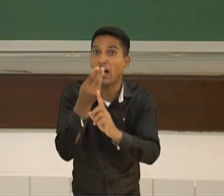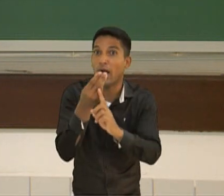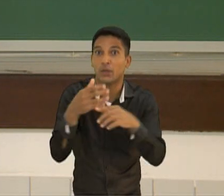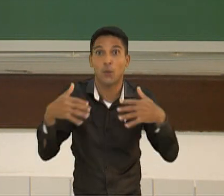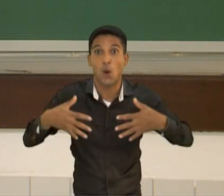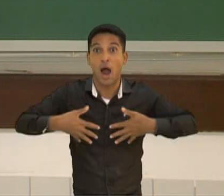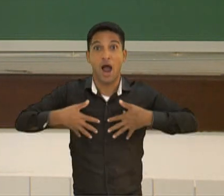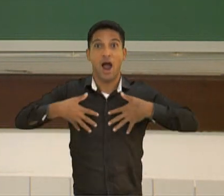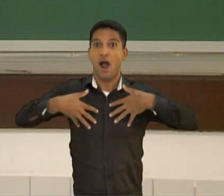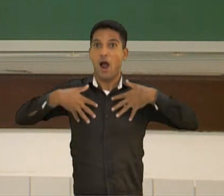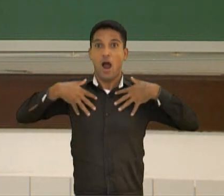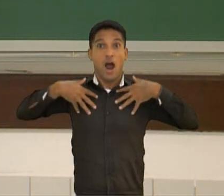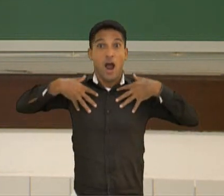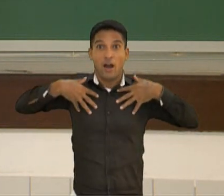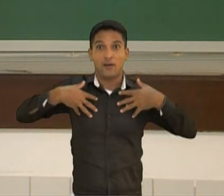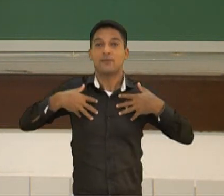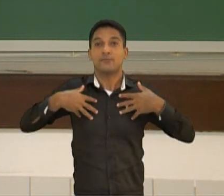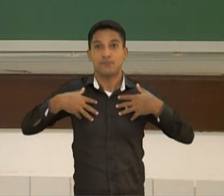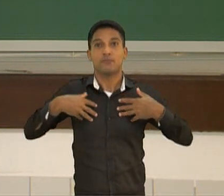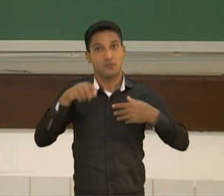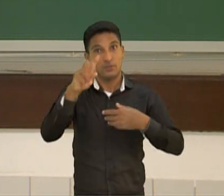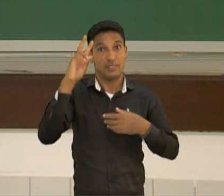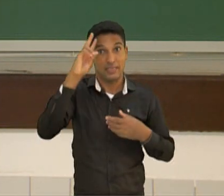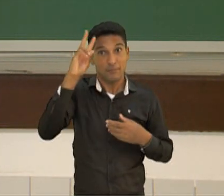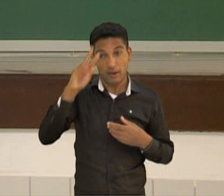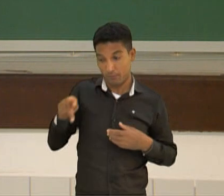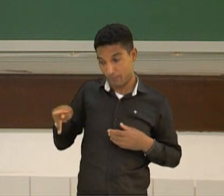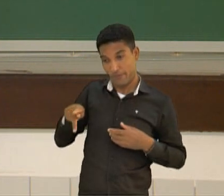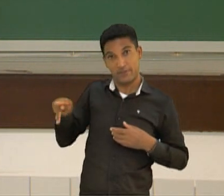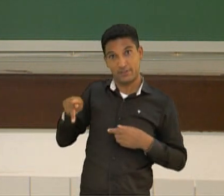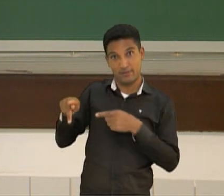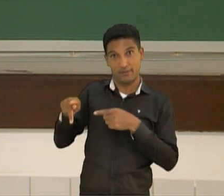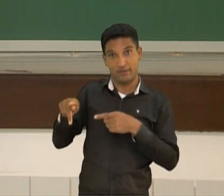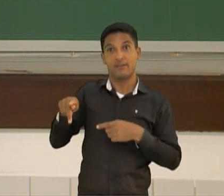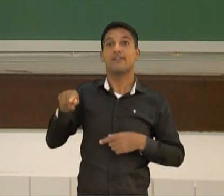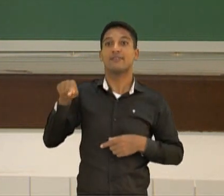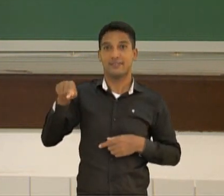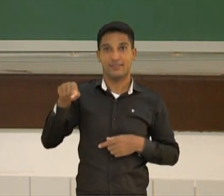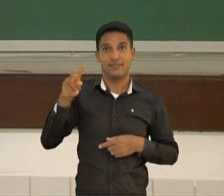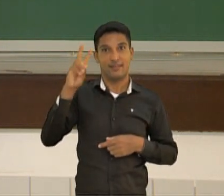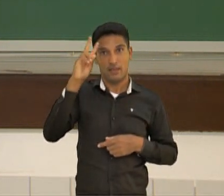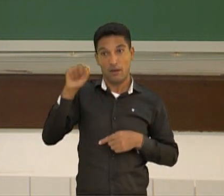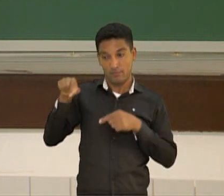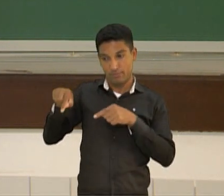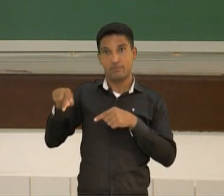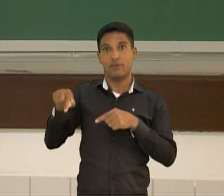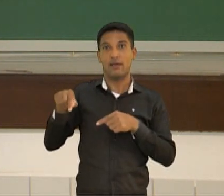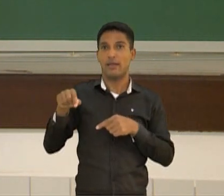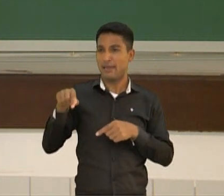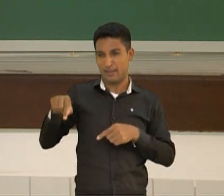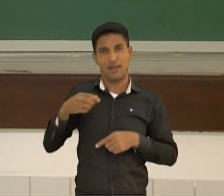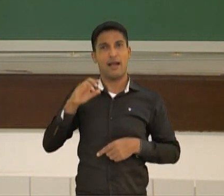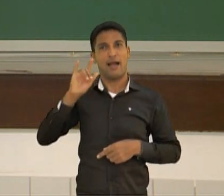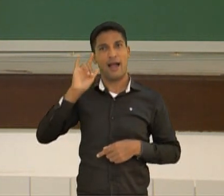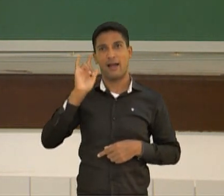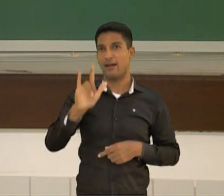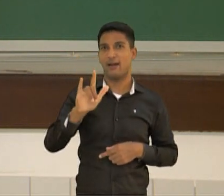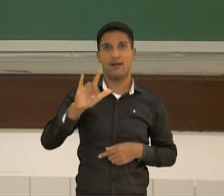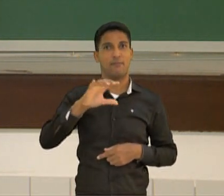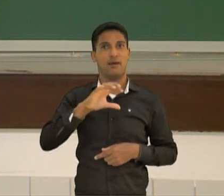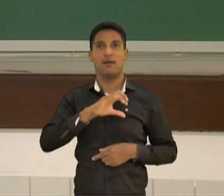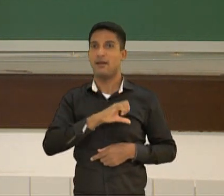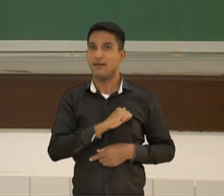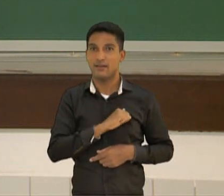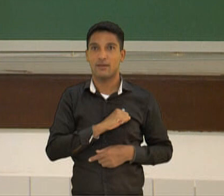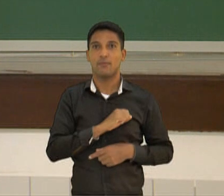gostaria que vocês lembrassem sempre da minha aula, como a professora aqui é entusiasmada pela arte, tá, gente? Eu quero que vocês